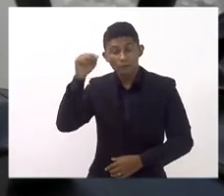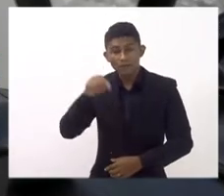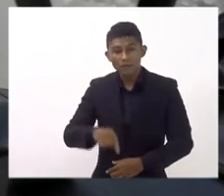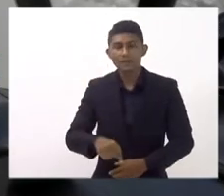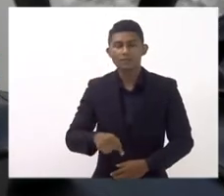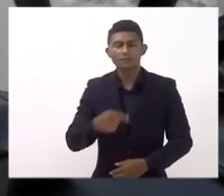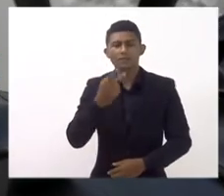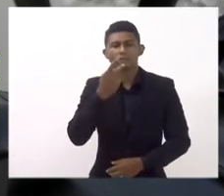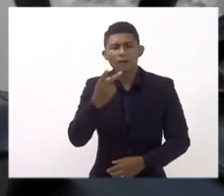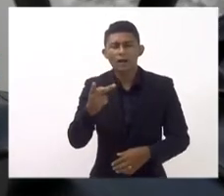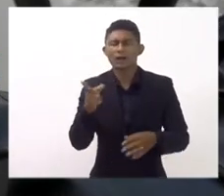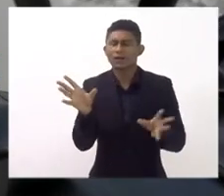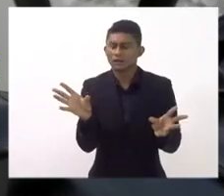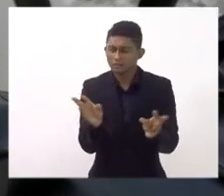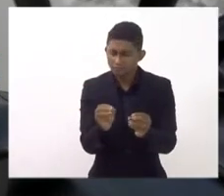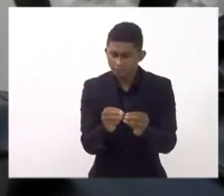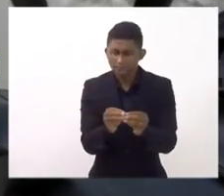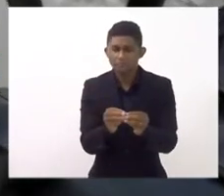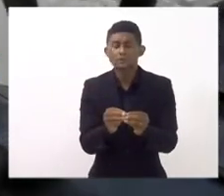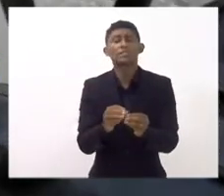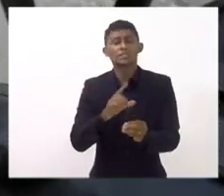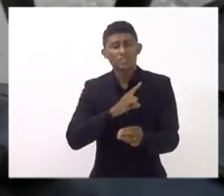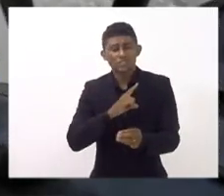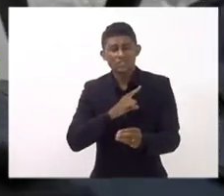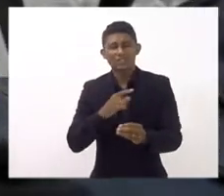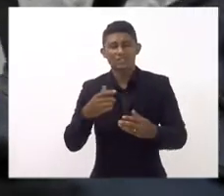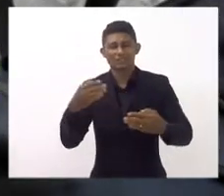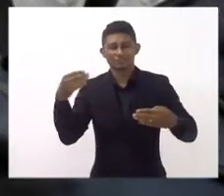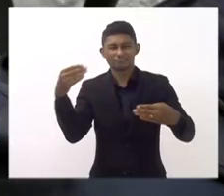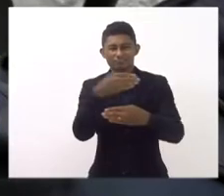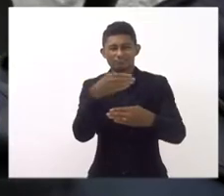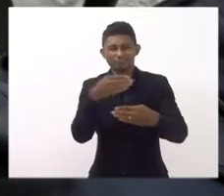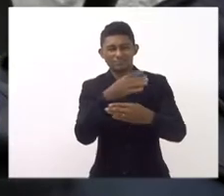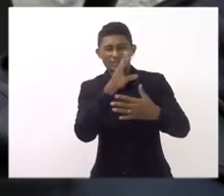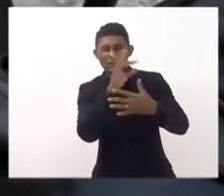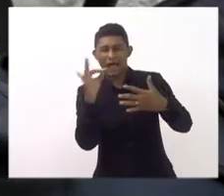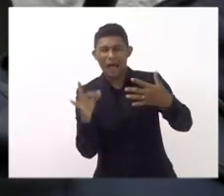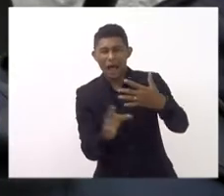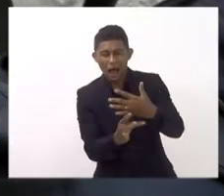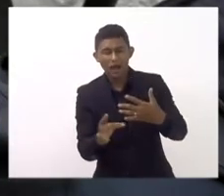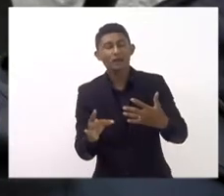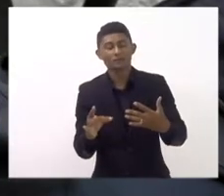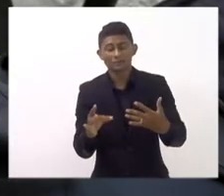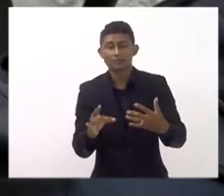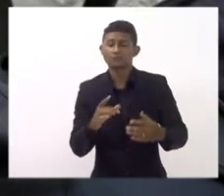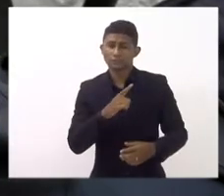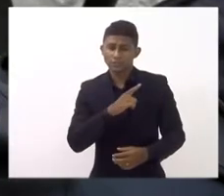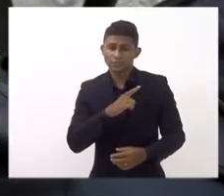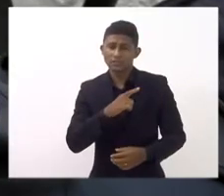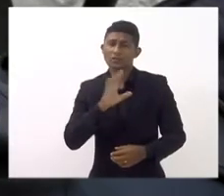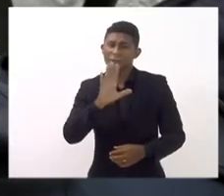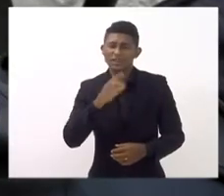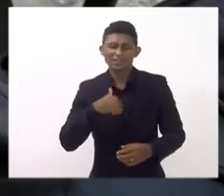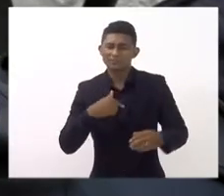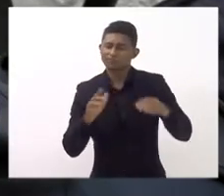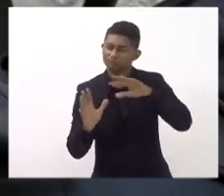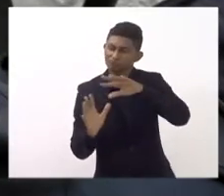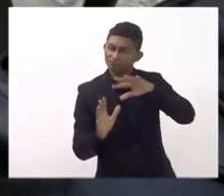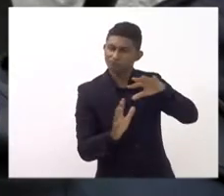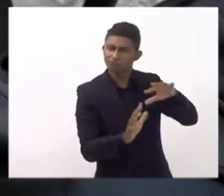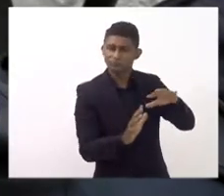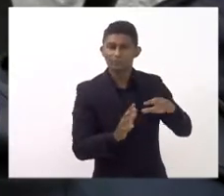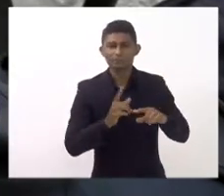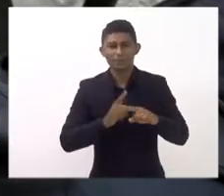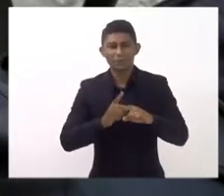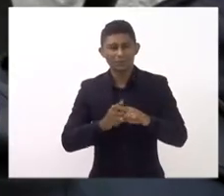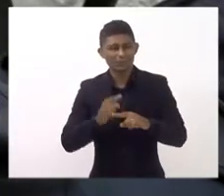introdutória. Tínhamos até uma apresentação bastante detalhada, mas sugiro até que possamos, em algum outro momento, passar, porque eu considero ela